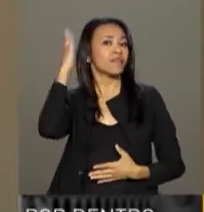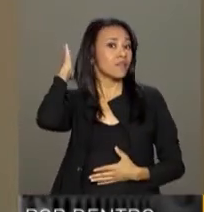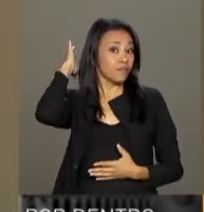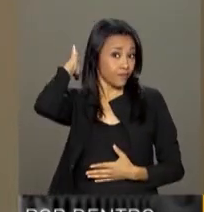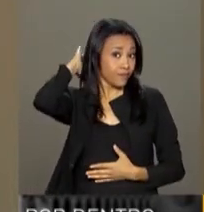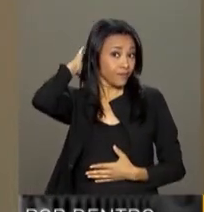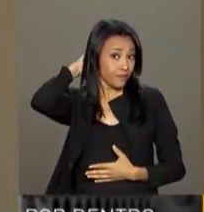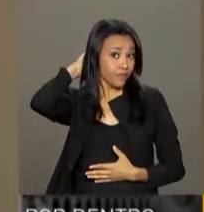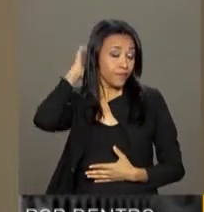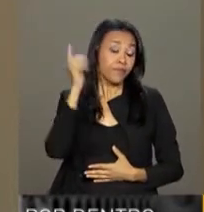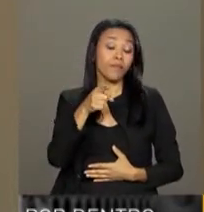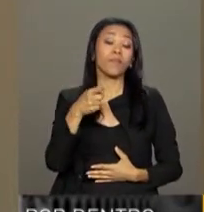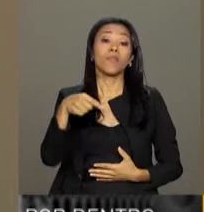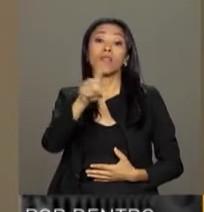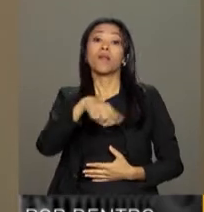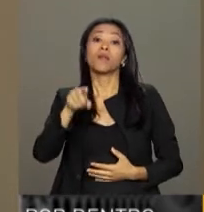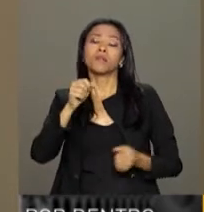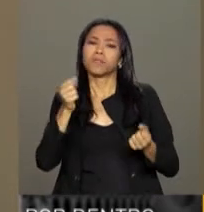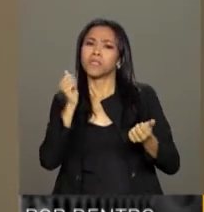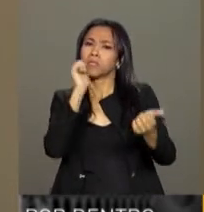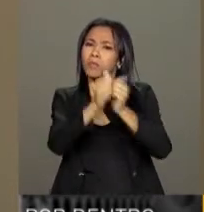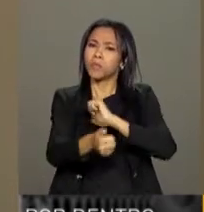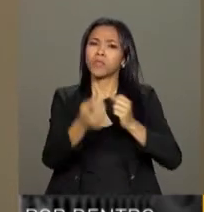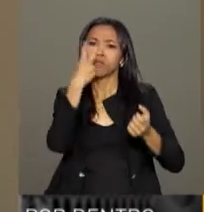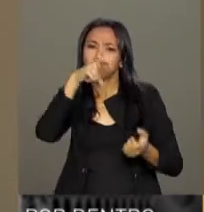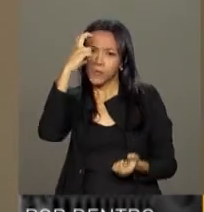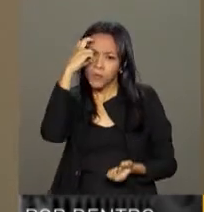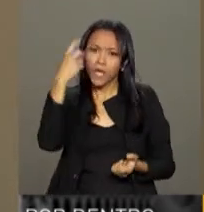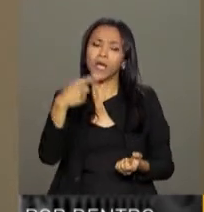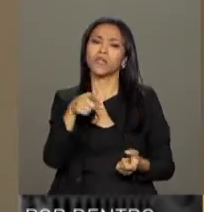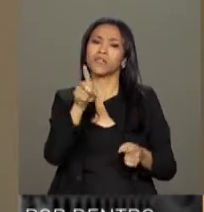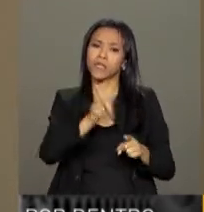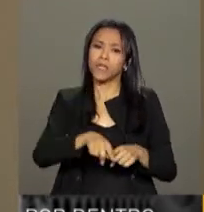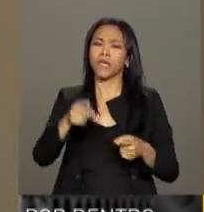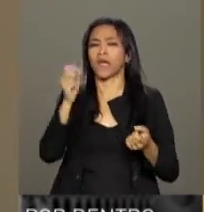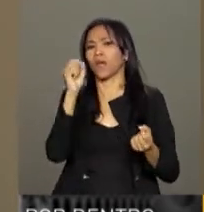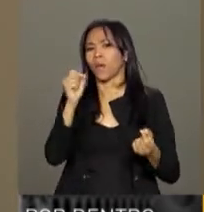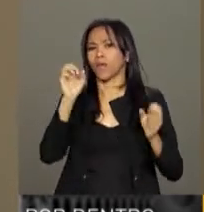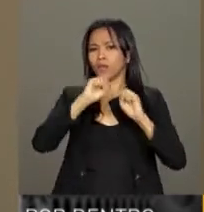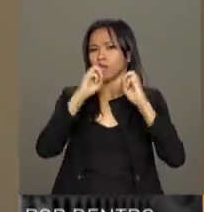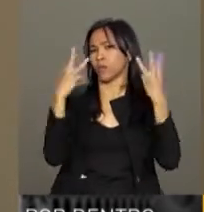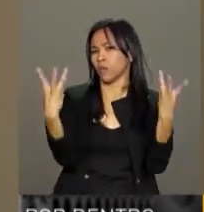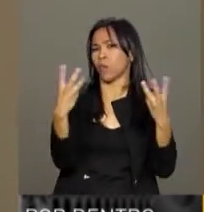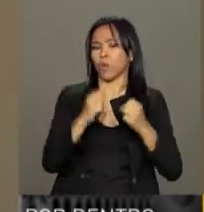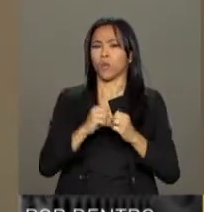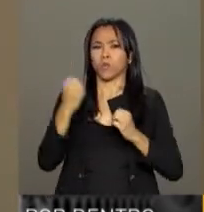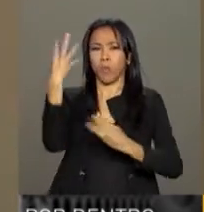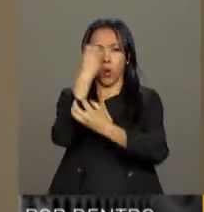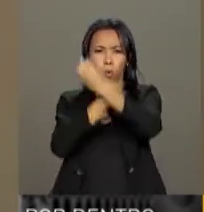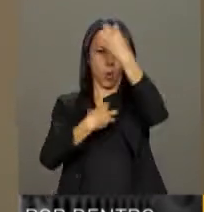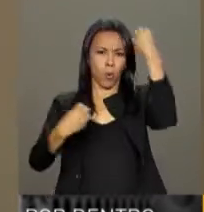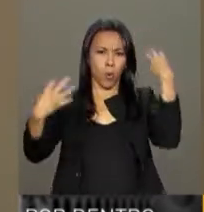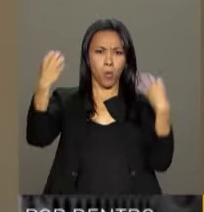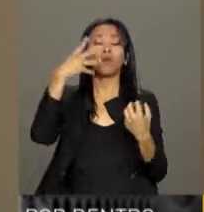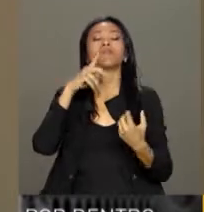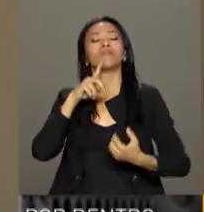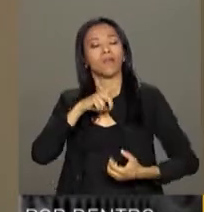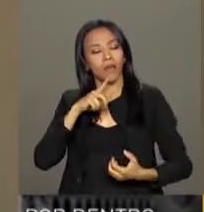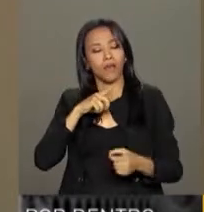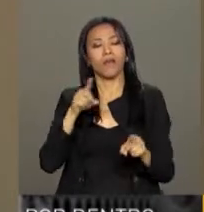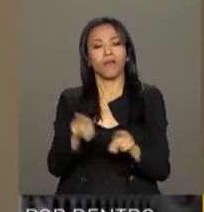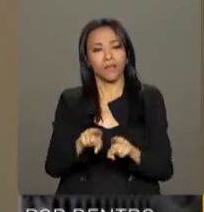os eventos artísticos esportivos e culturais que também englobam as baladas os shows também têm que reservar